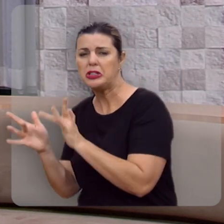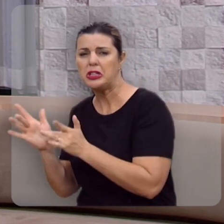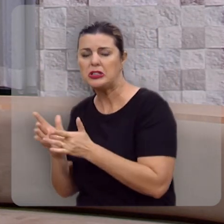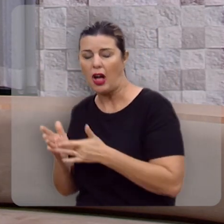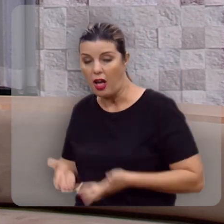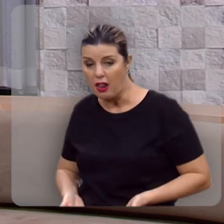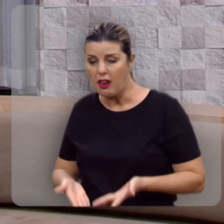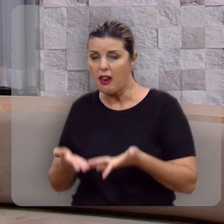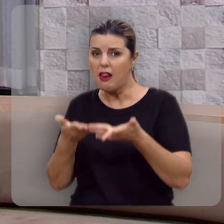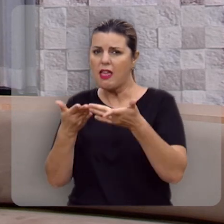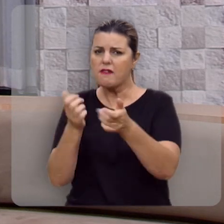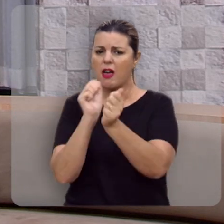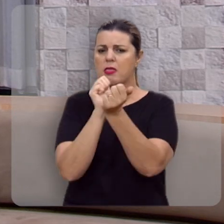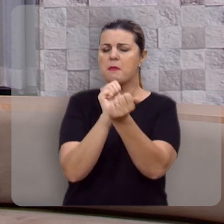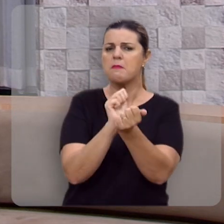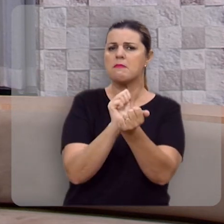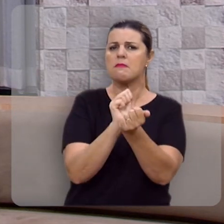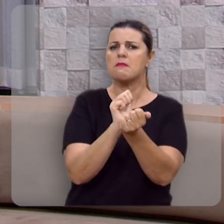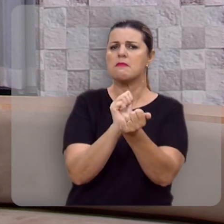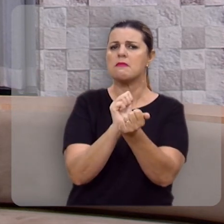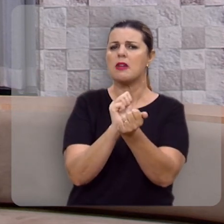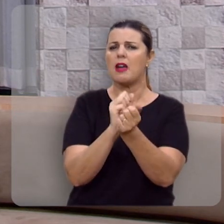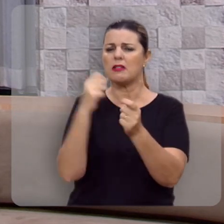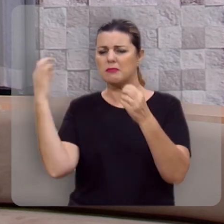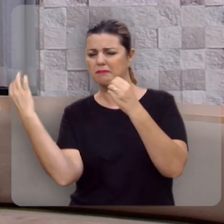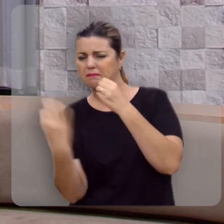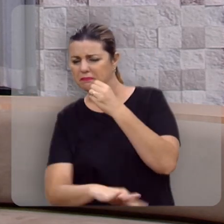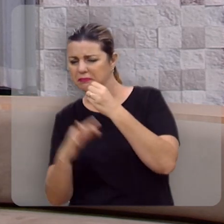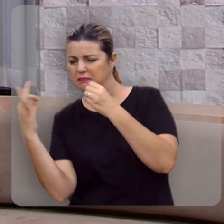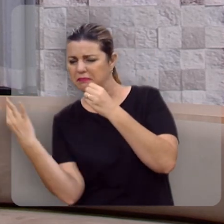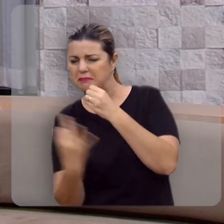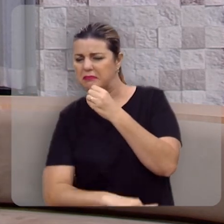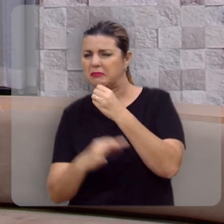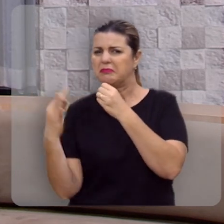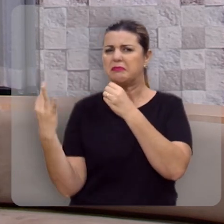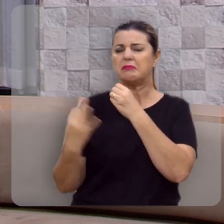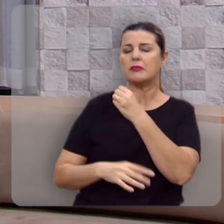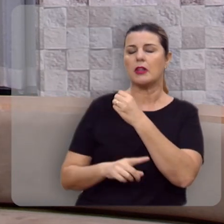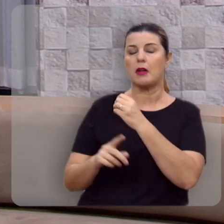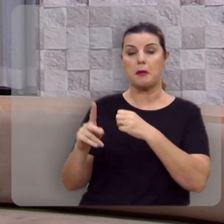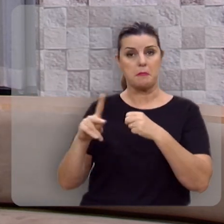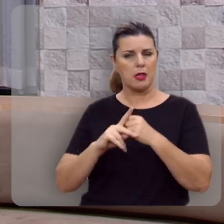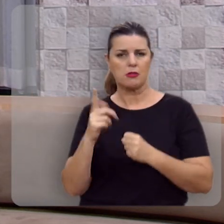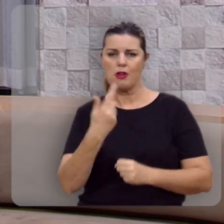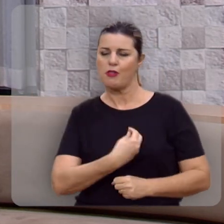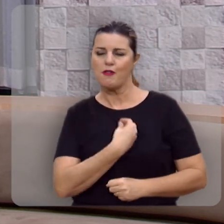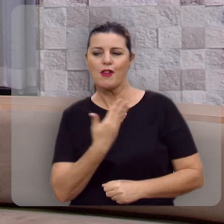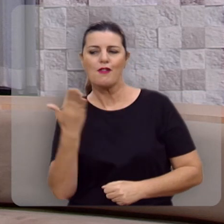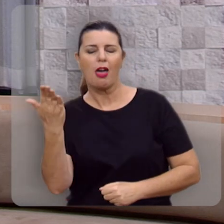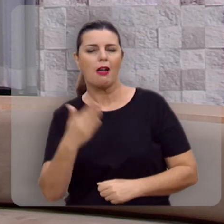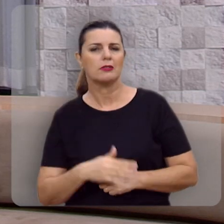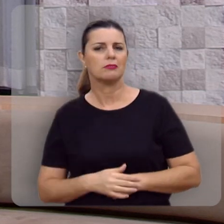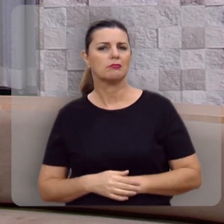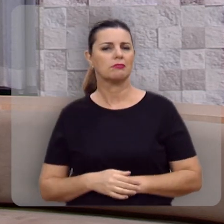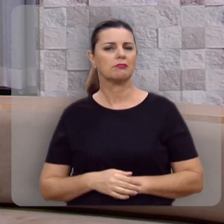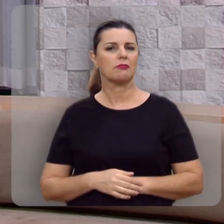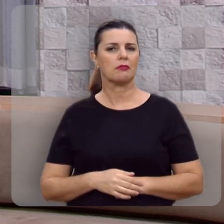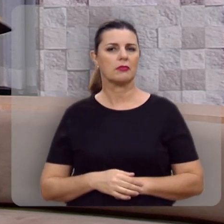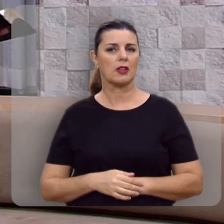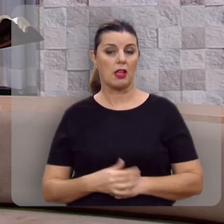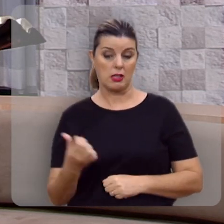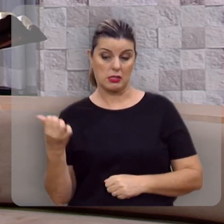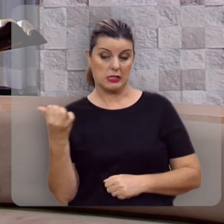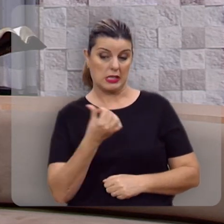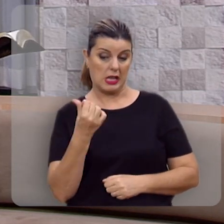Jesus levado para o pretório romano e é espancado e vilipendiado, e Pedro não está lá.